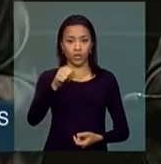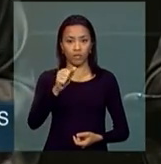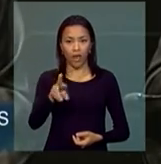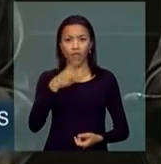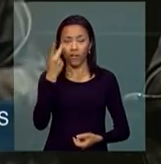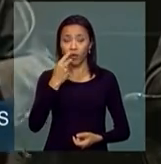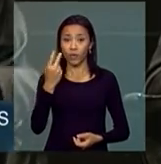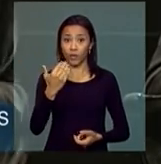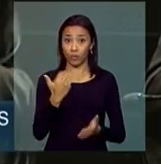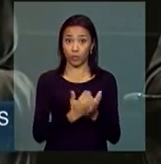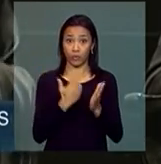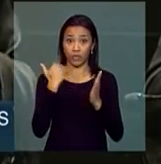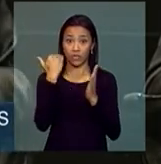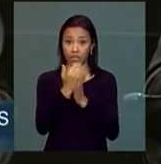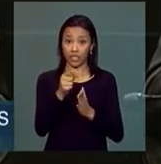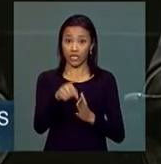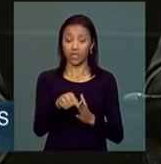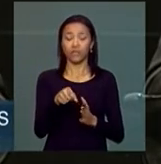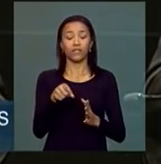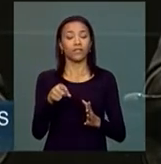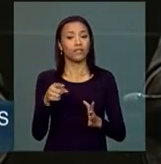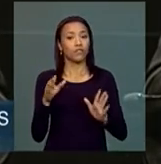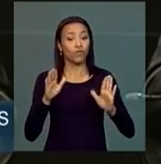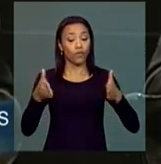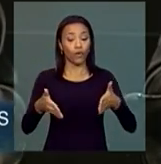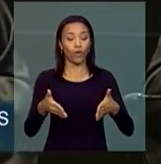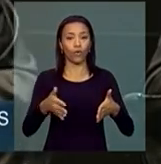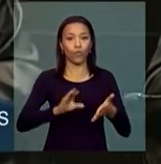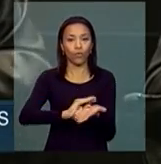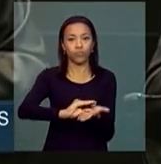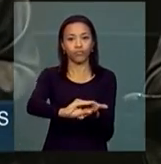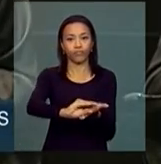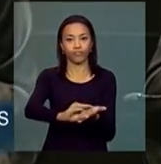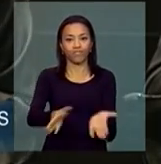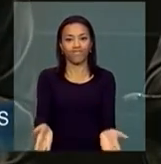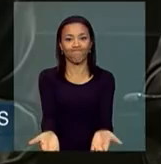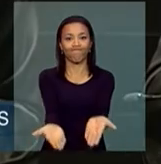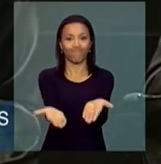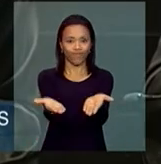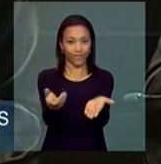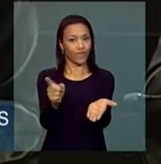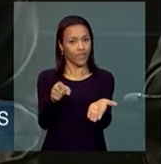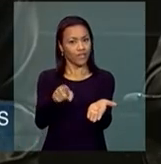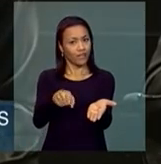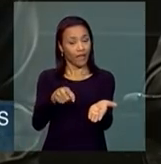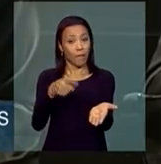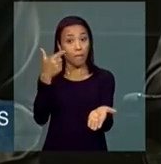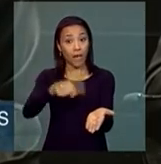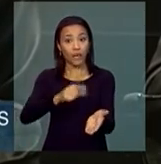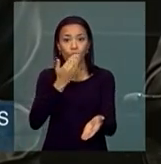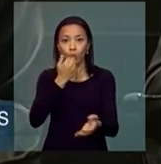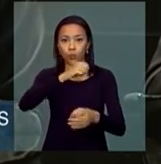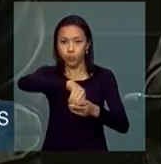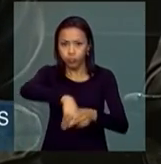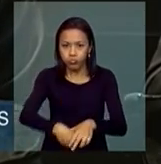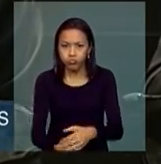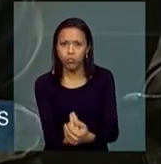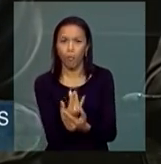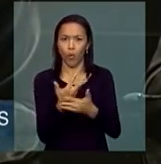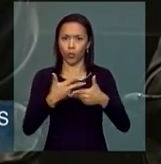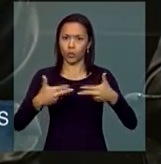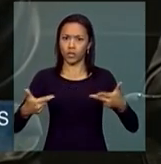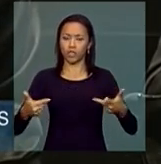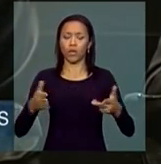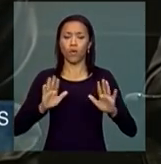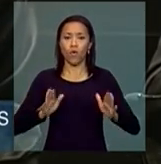e, sobretudo, o foco disto no investimento. Isso significa aumentar a capacidade de produção, isso significa investimento